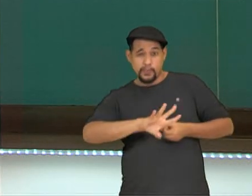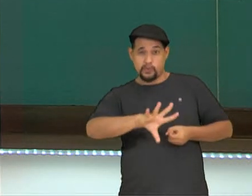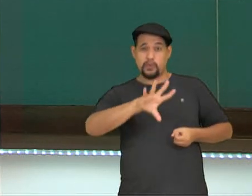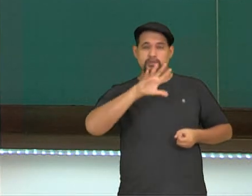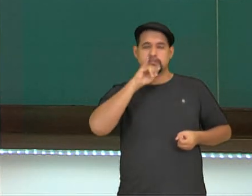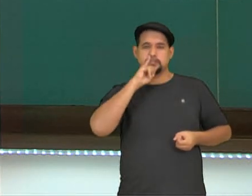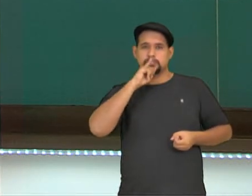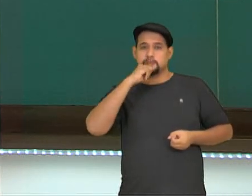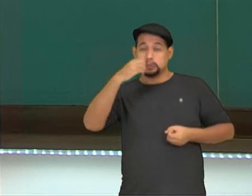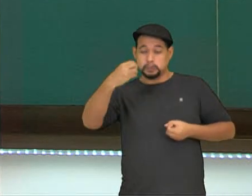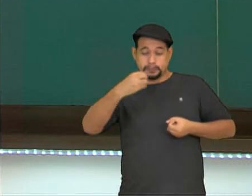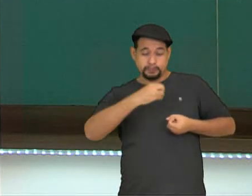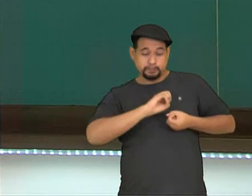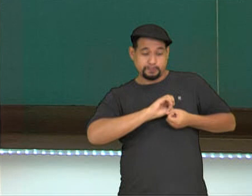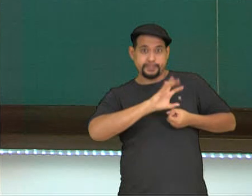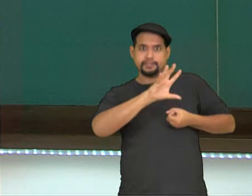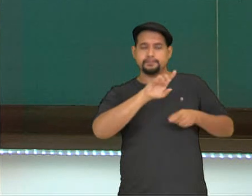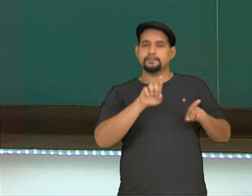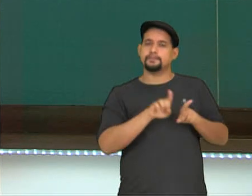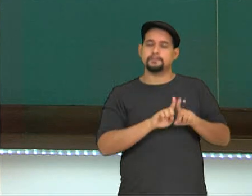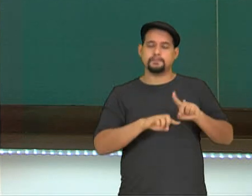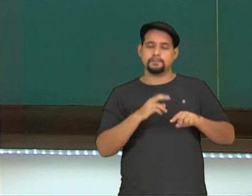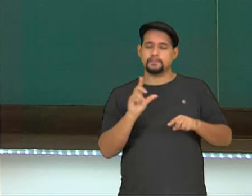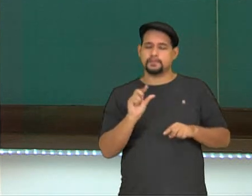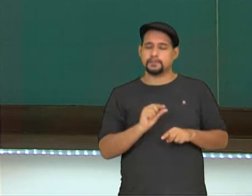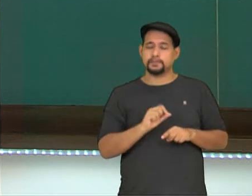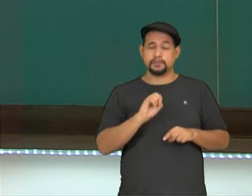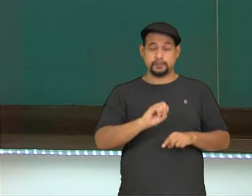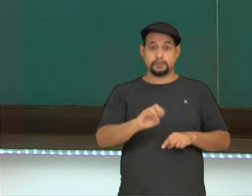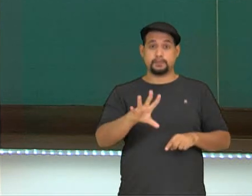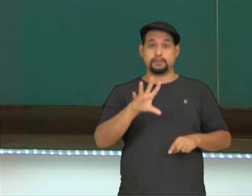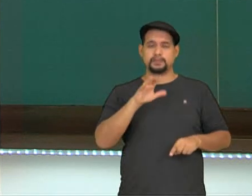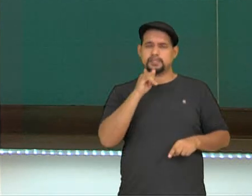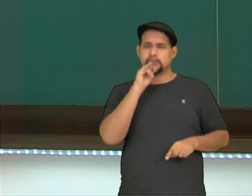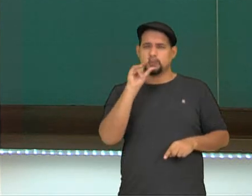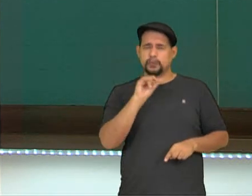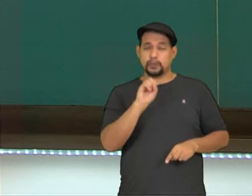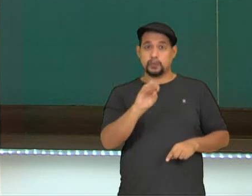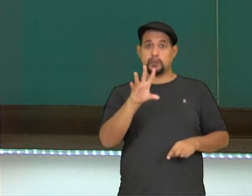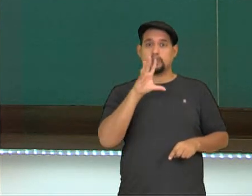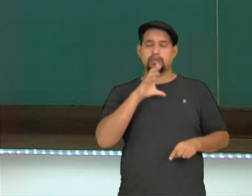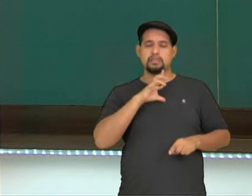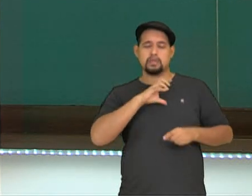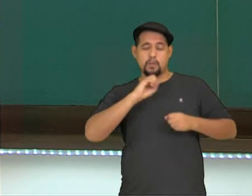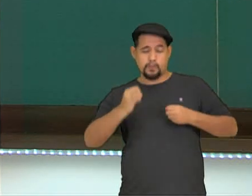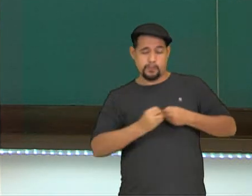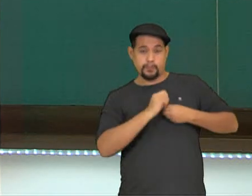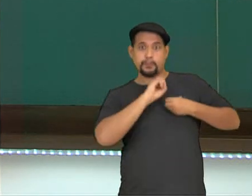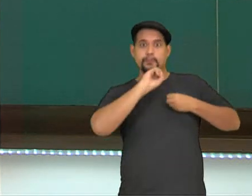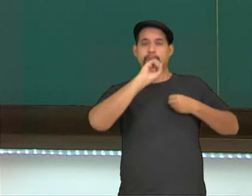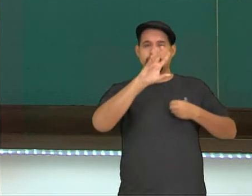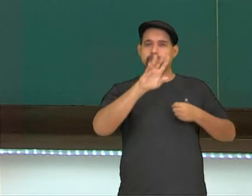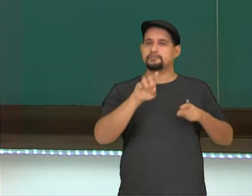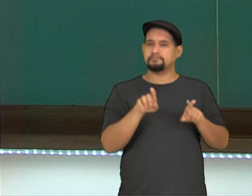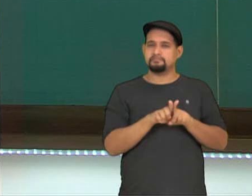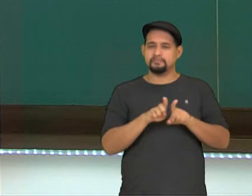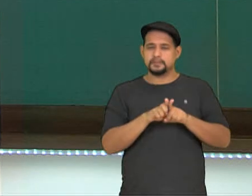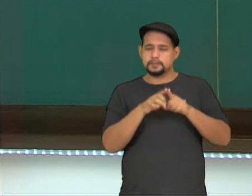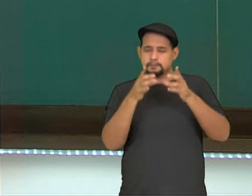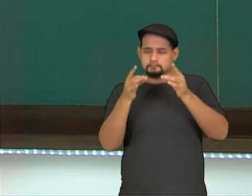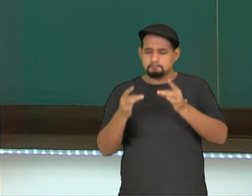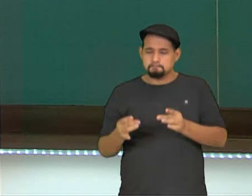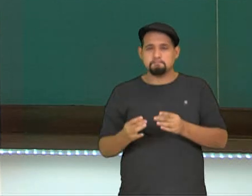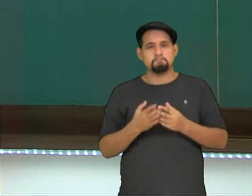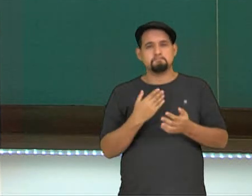muita luz ou quando exponho esse objeto a pouca luz. Normalmente, quando é pouca luz, ele provoca um reflexo, ou seja, aquele pontinho branquinho bem no cantinho